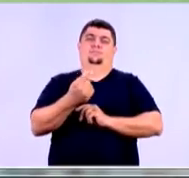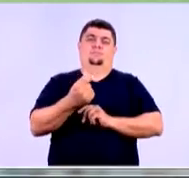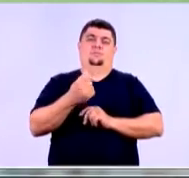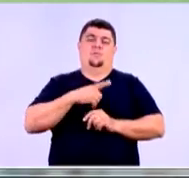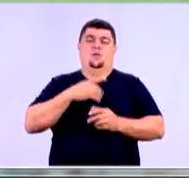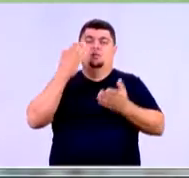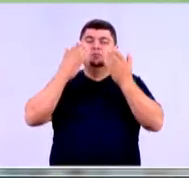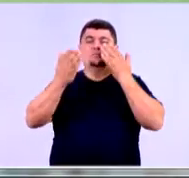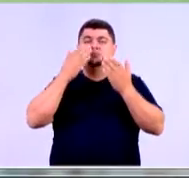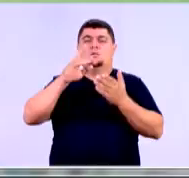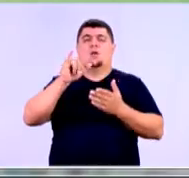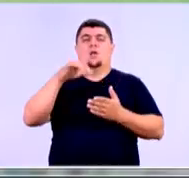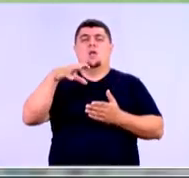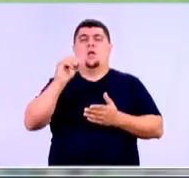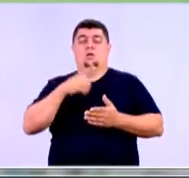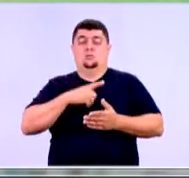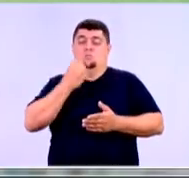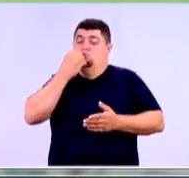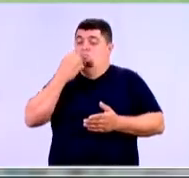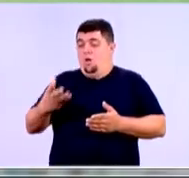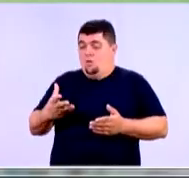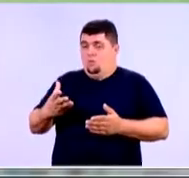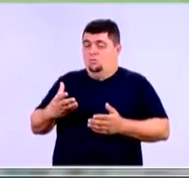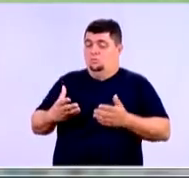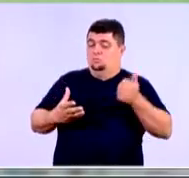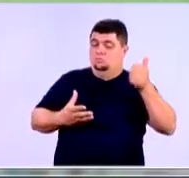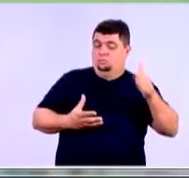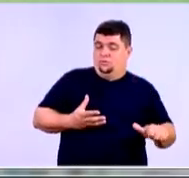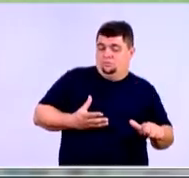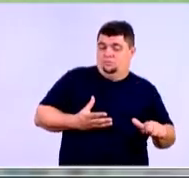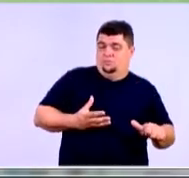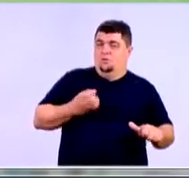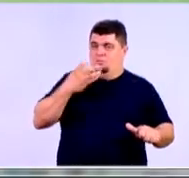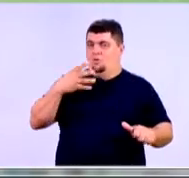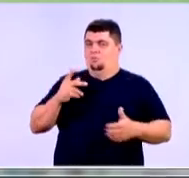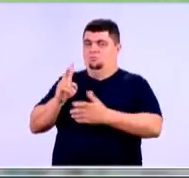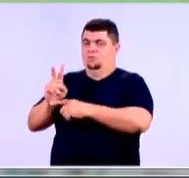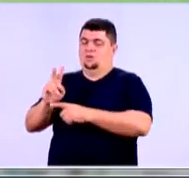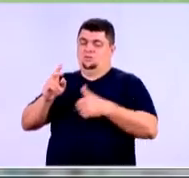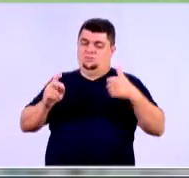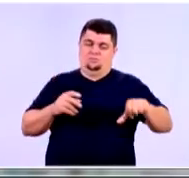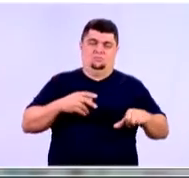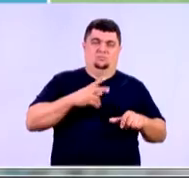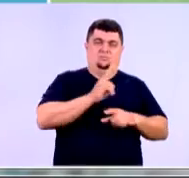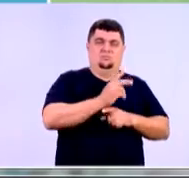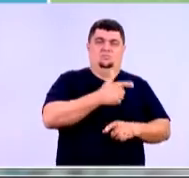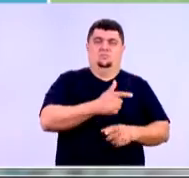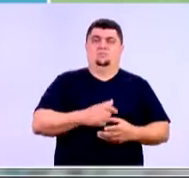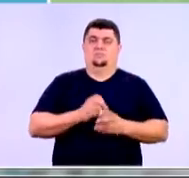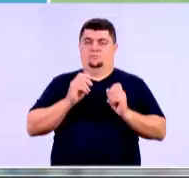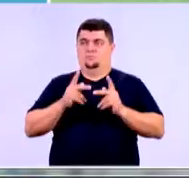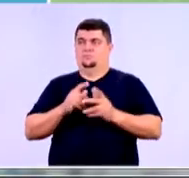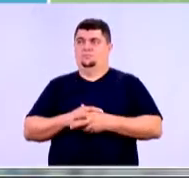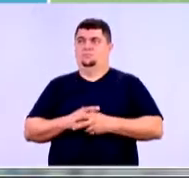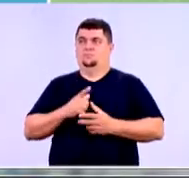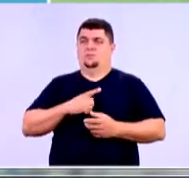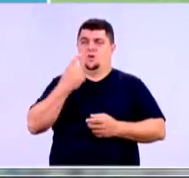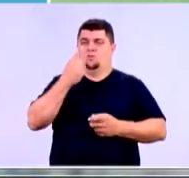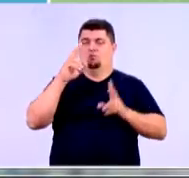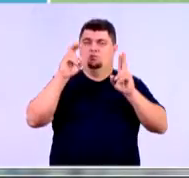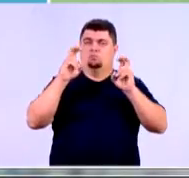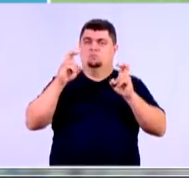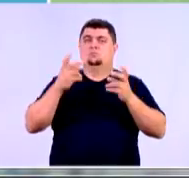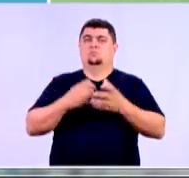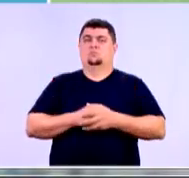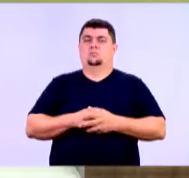análise de quais ramos estão aquecidos na economia e quais estão em momento de declínio. Ok, professor? Ok, temos mais um comentário aqui